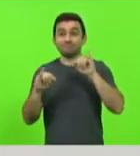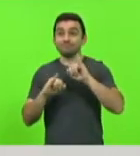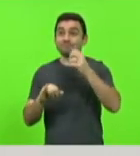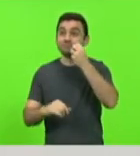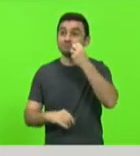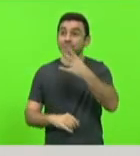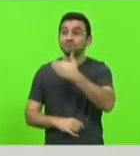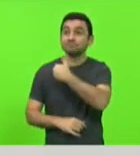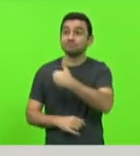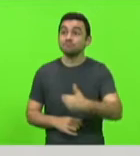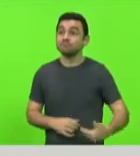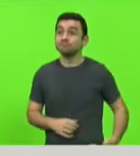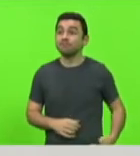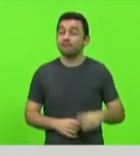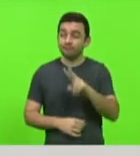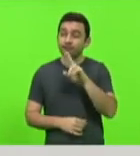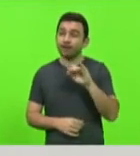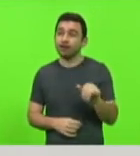governo vai colocar